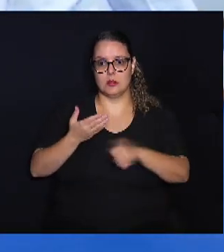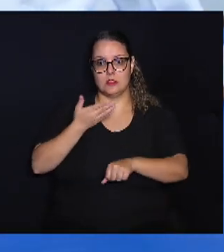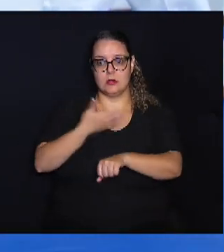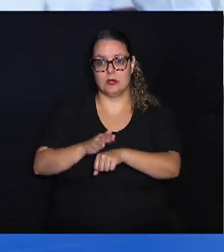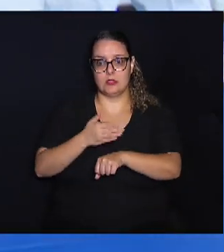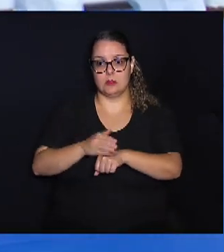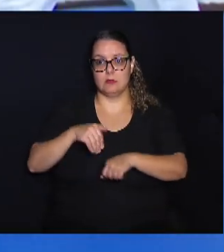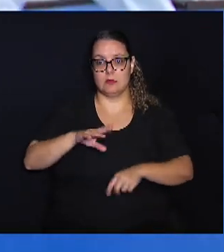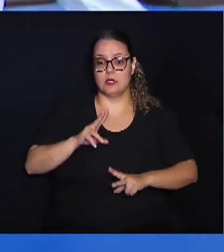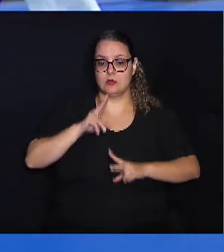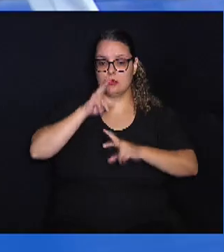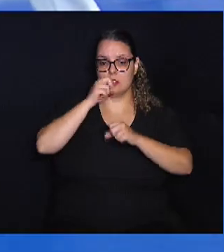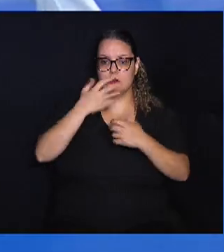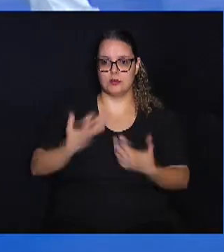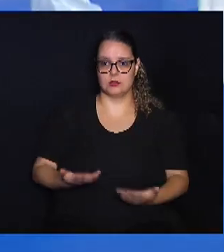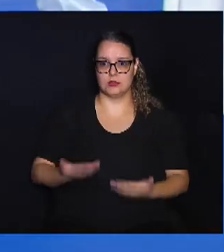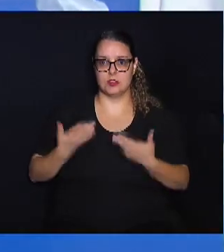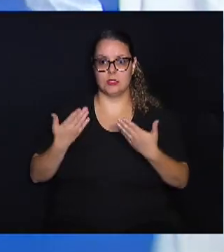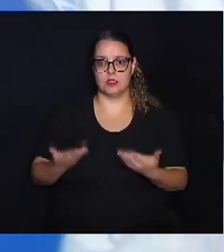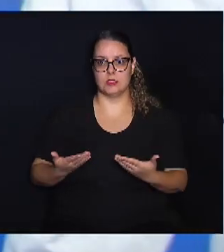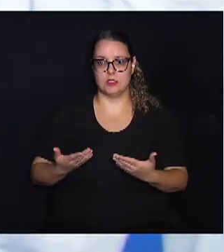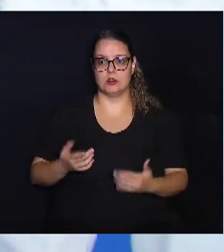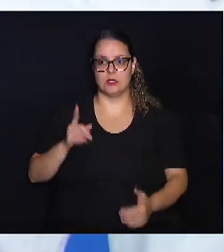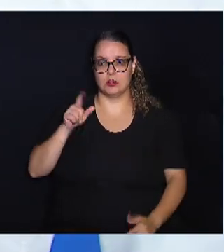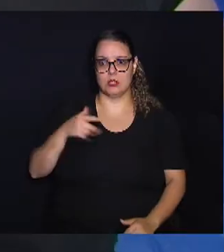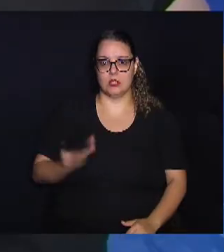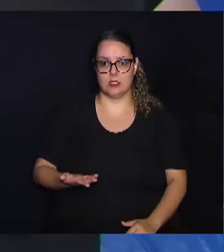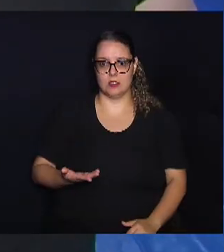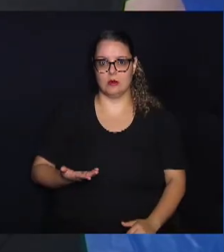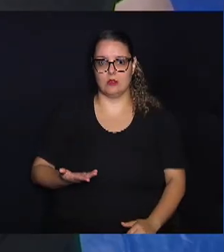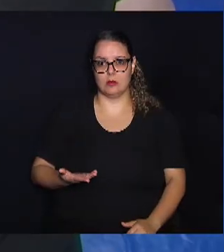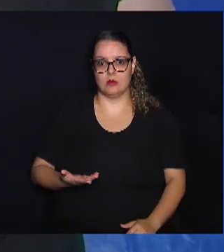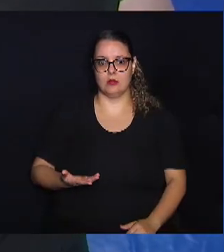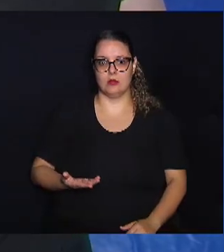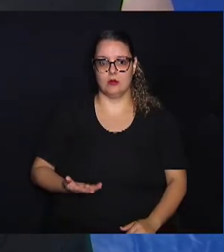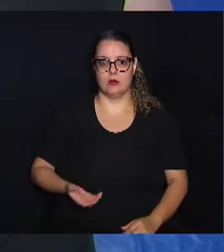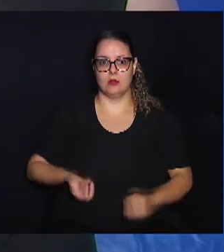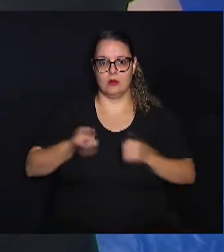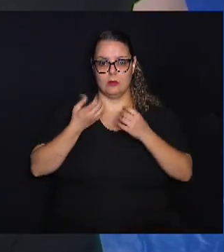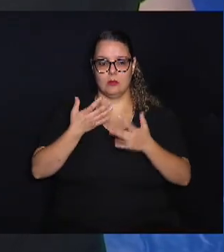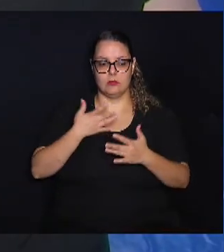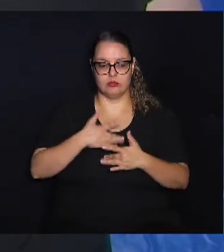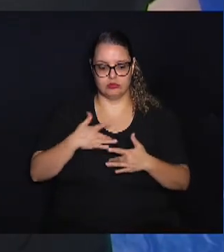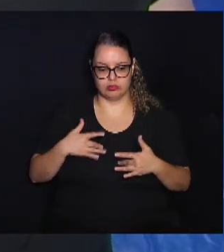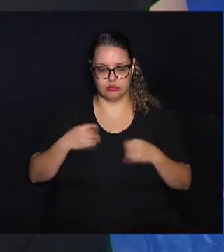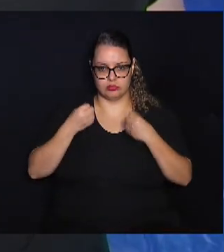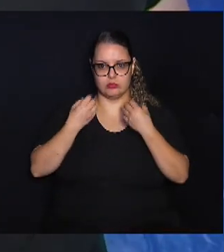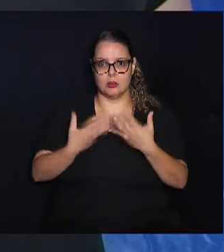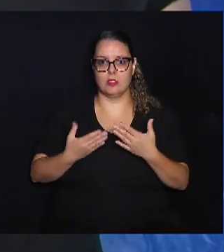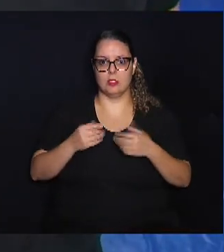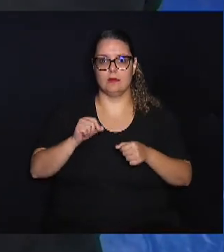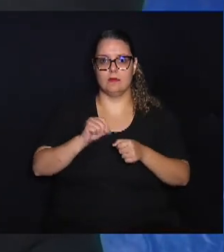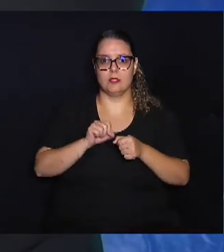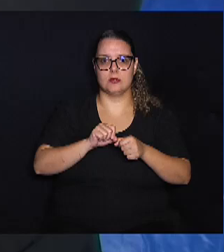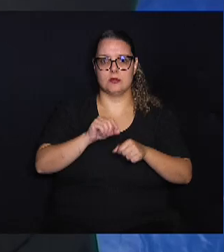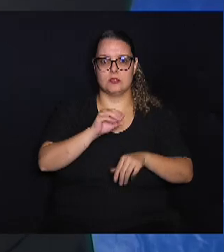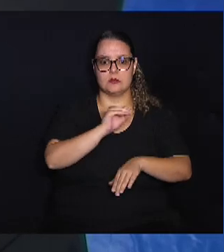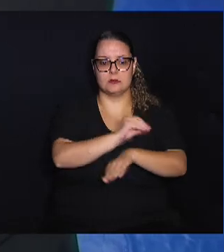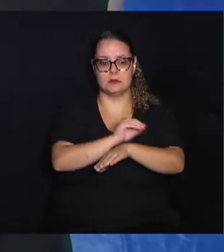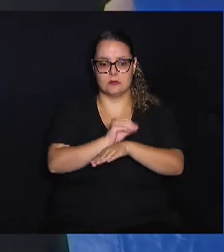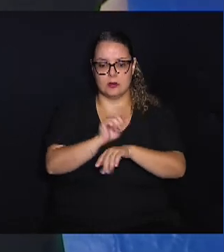forte. E aí, com isso, se tornar um benfeitor mesmo. Tá? Respeitando as